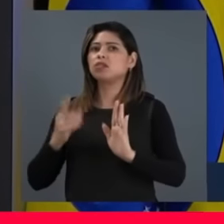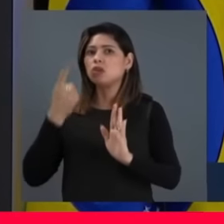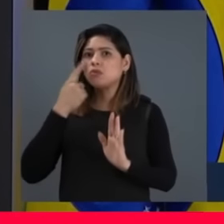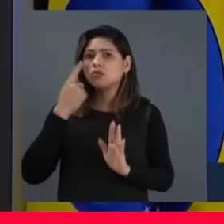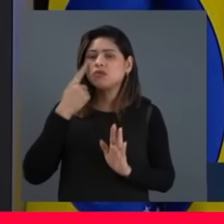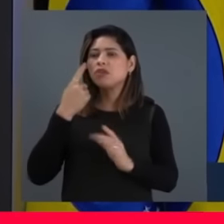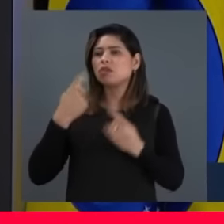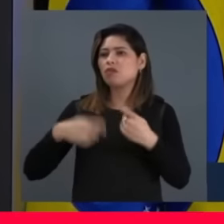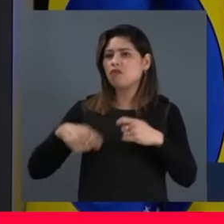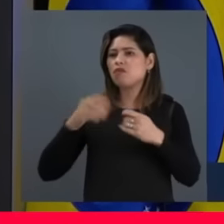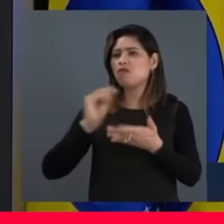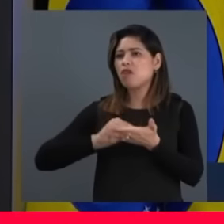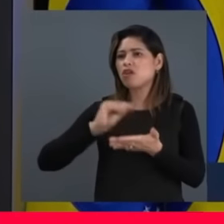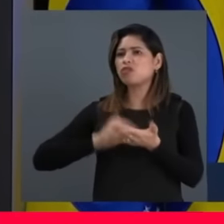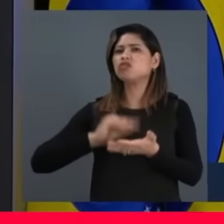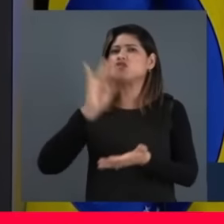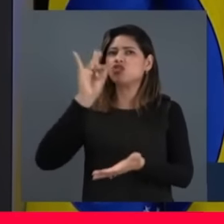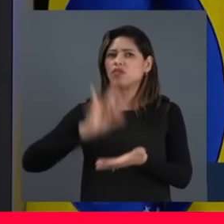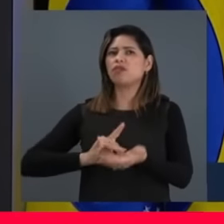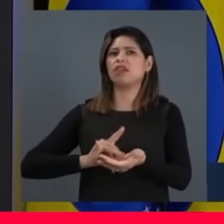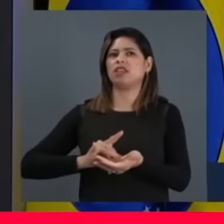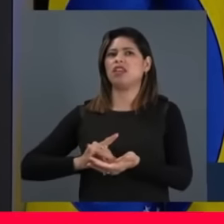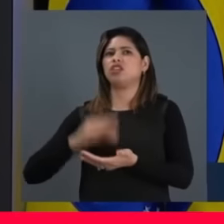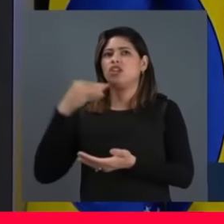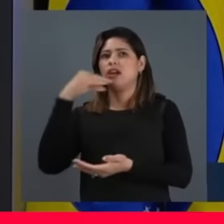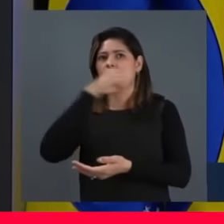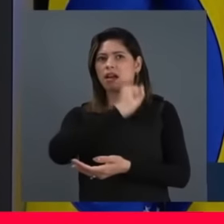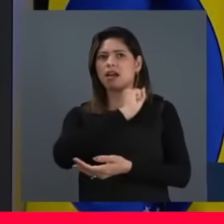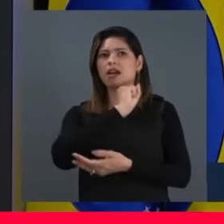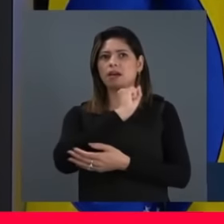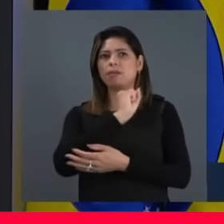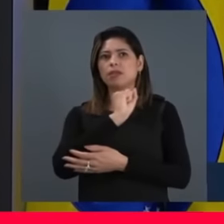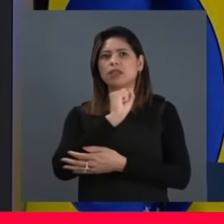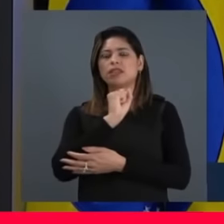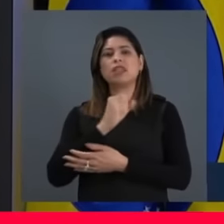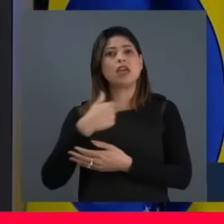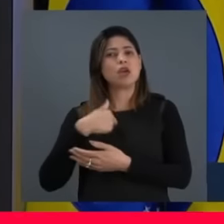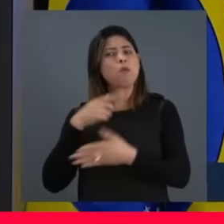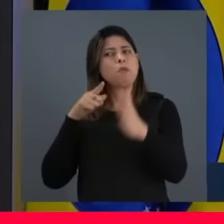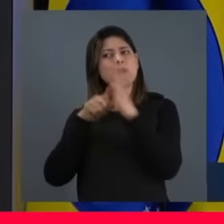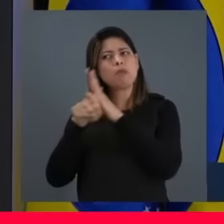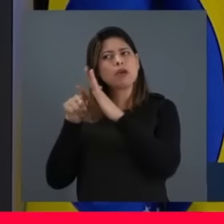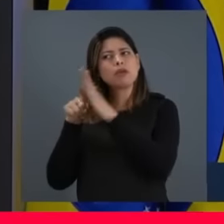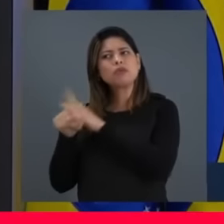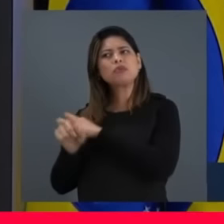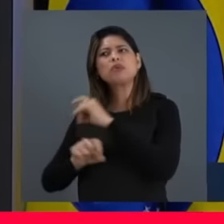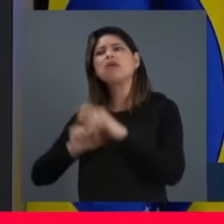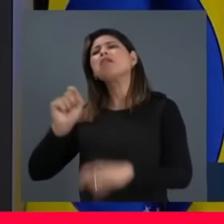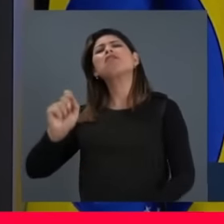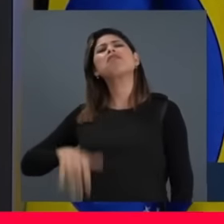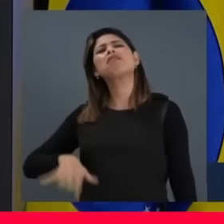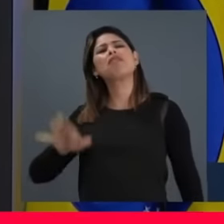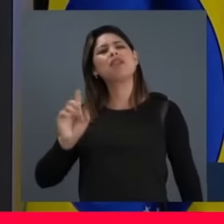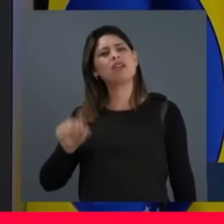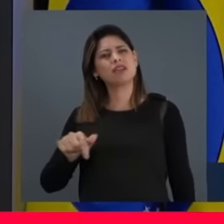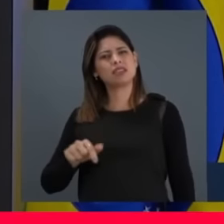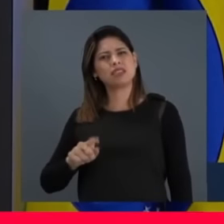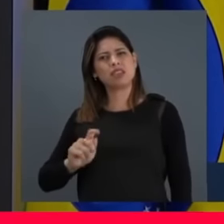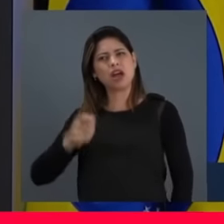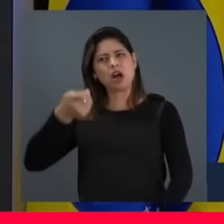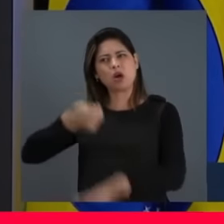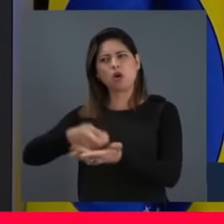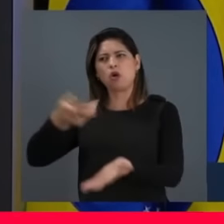faltam ações efetivas e rápidas eu questiono quem está coordenando quem está